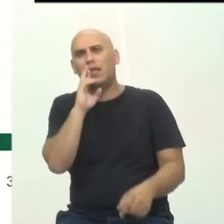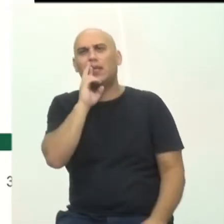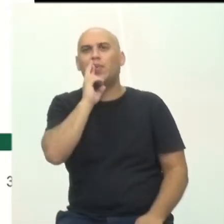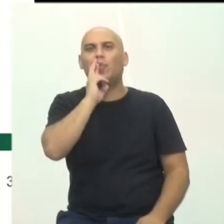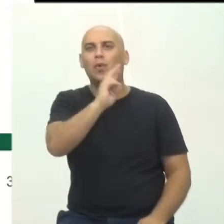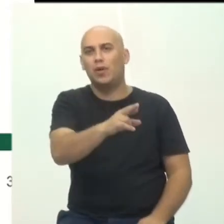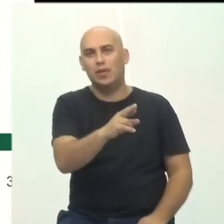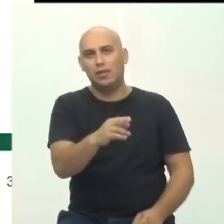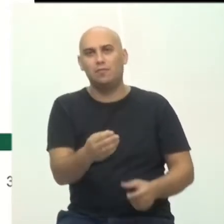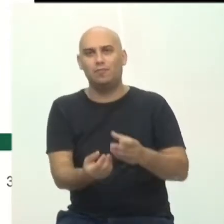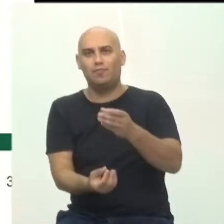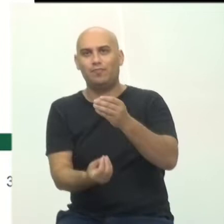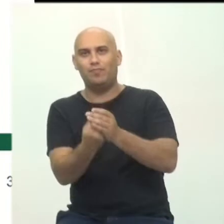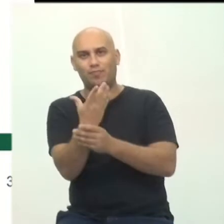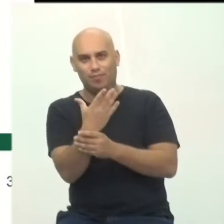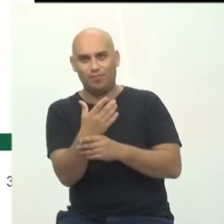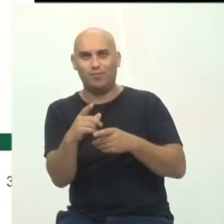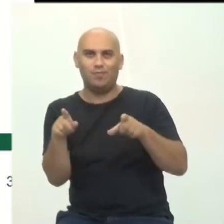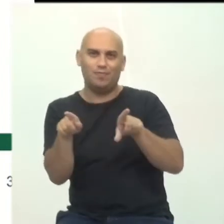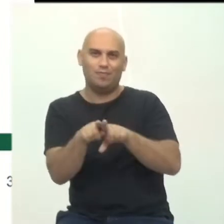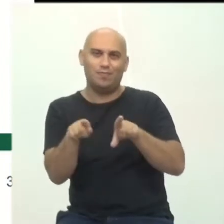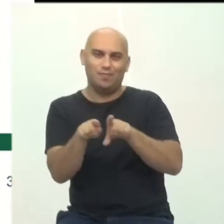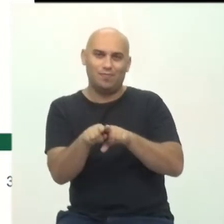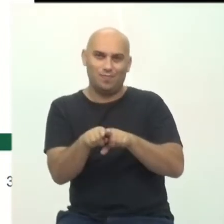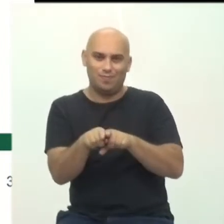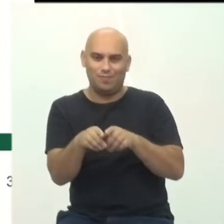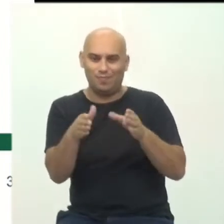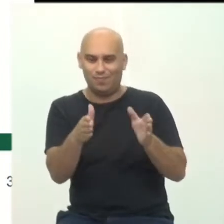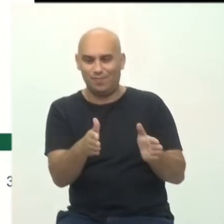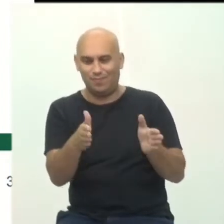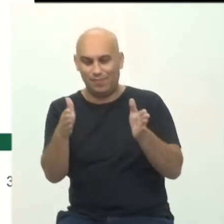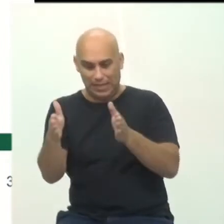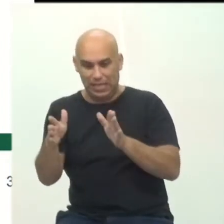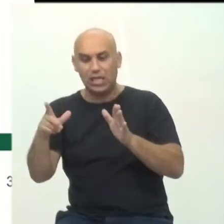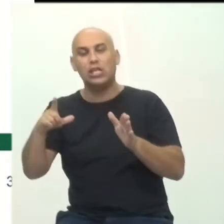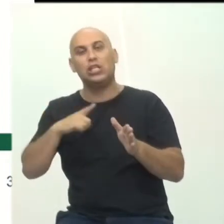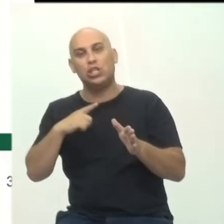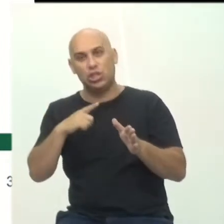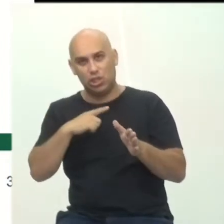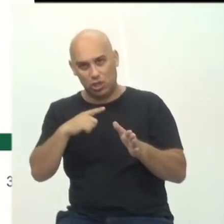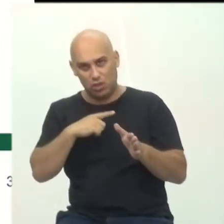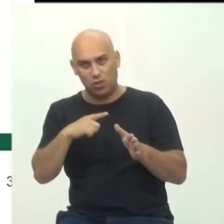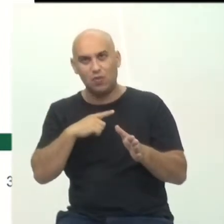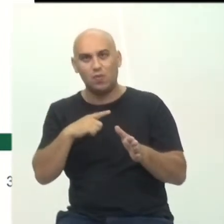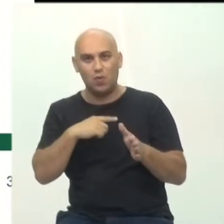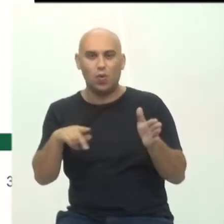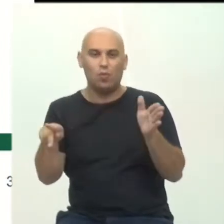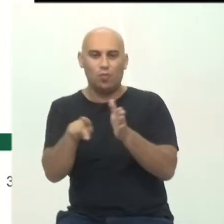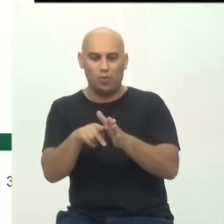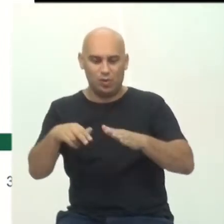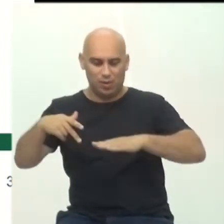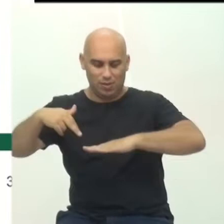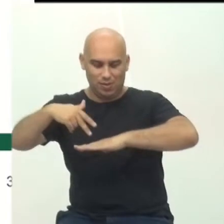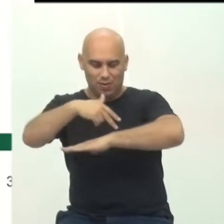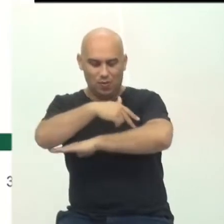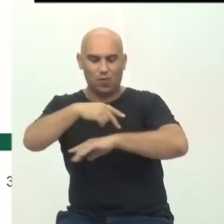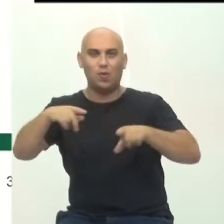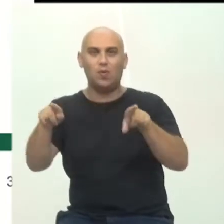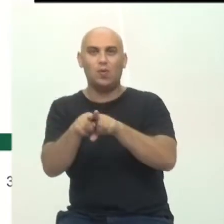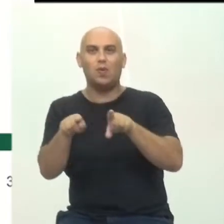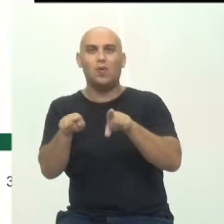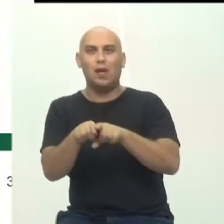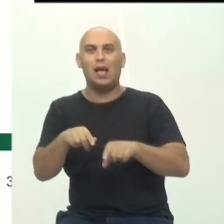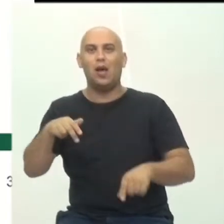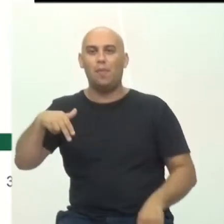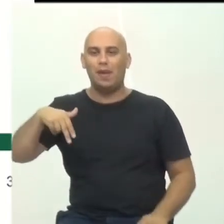uma ciclovia numa uma calçada existente, então a gente deixou exclusivamente para a ciclovia, e o